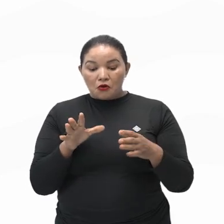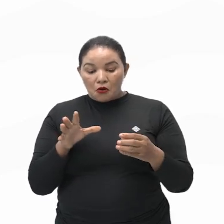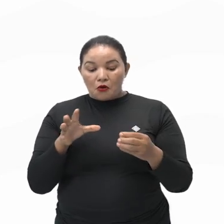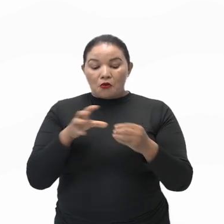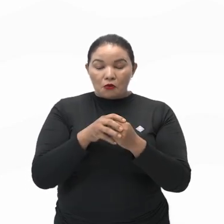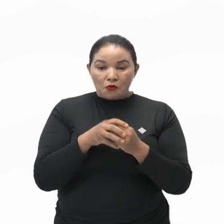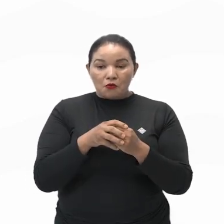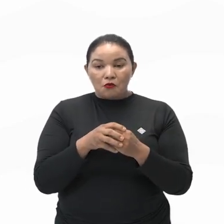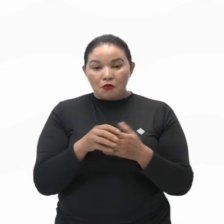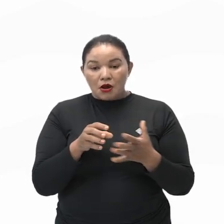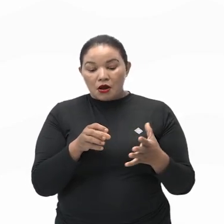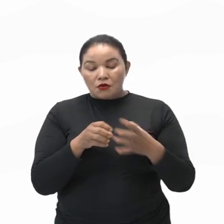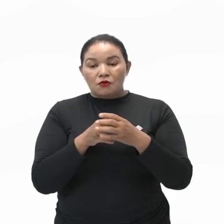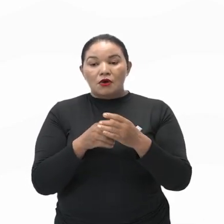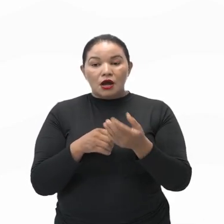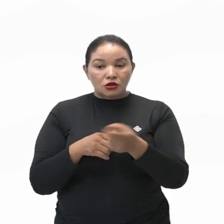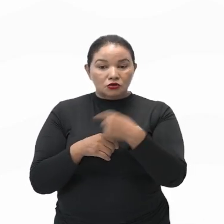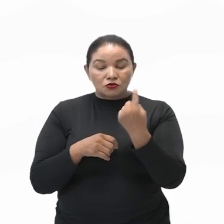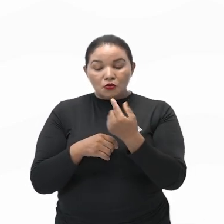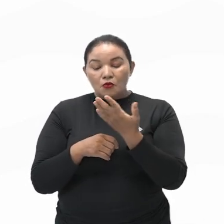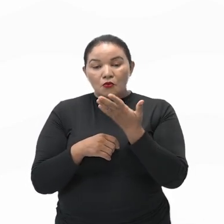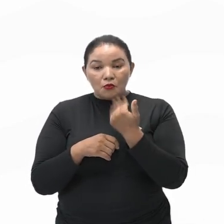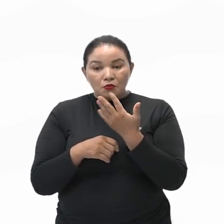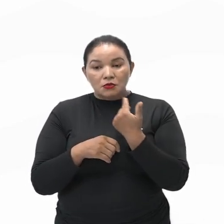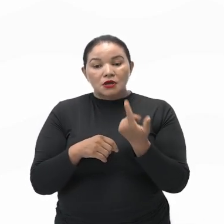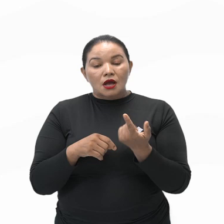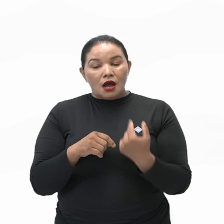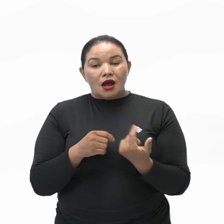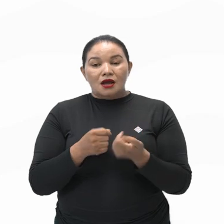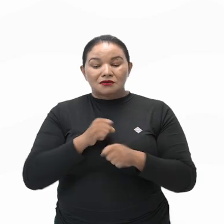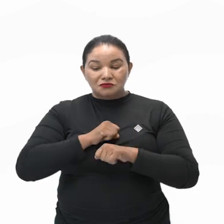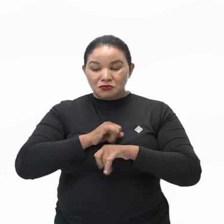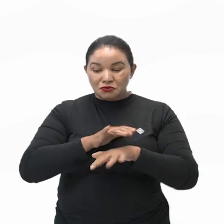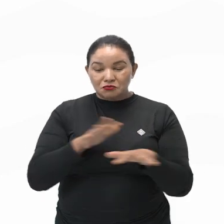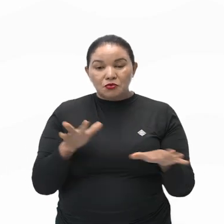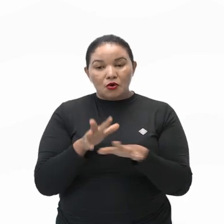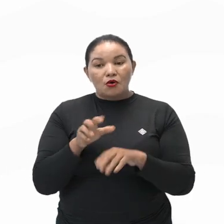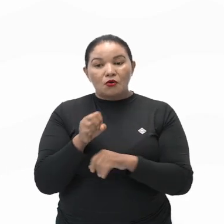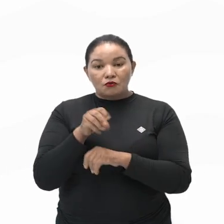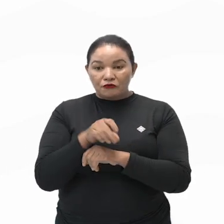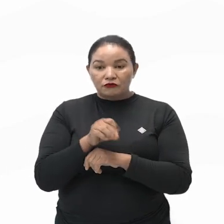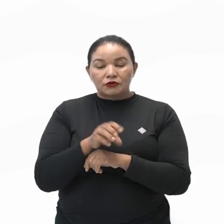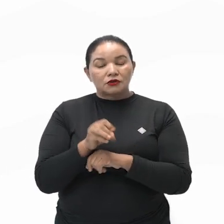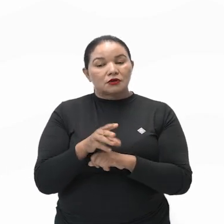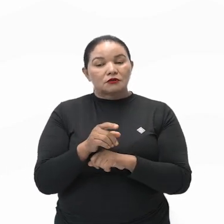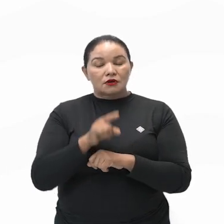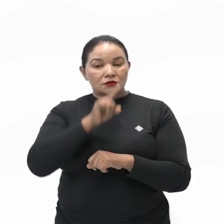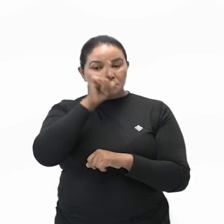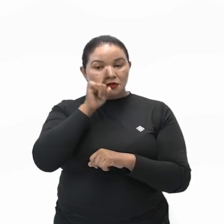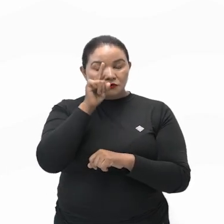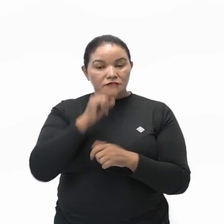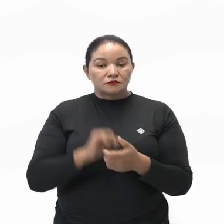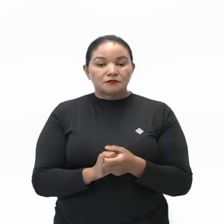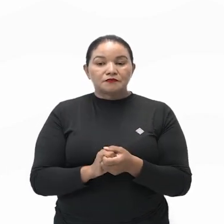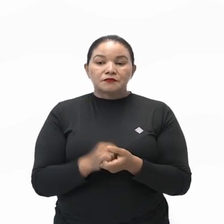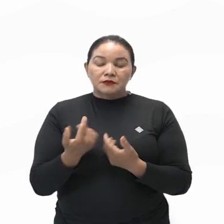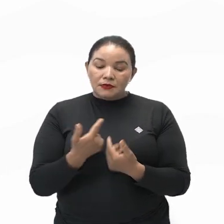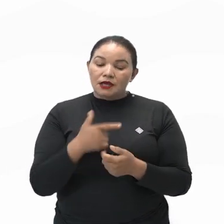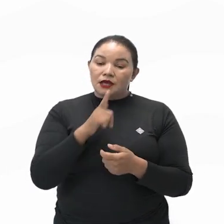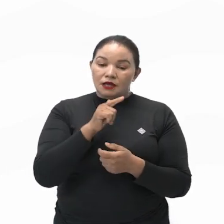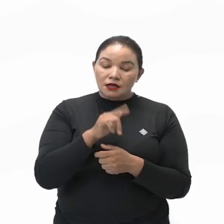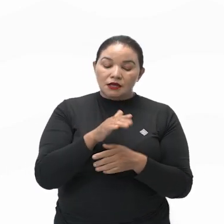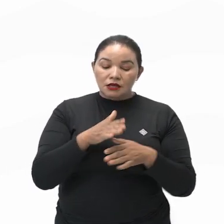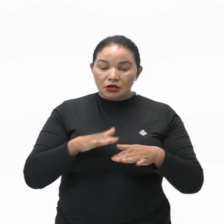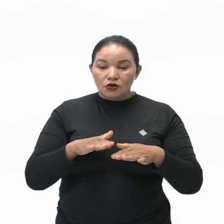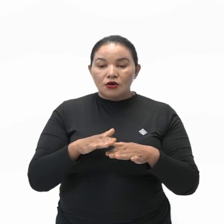somos contaminados em grande quantidade. Isso é só um exemplo do rio, mas também pode ser tratado a contaminação